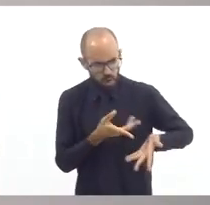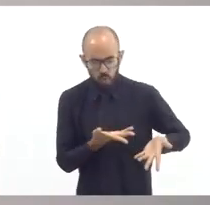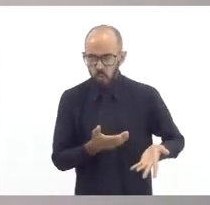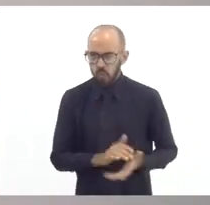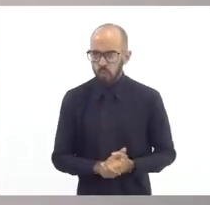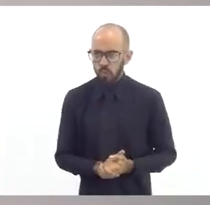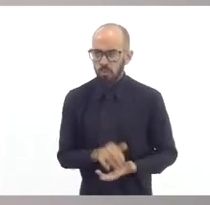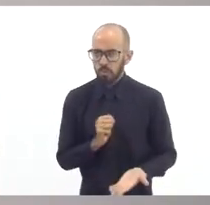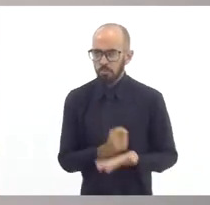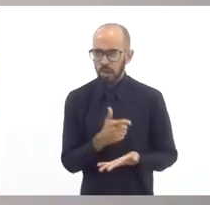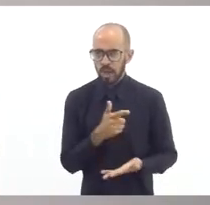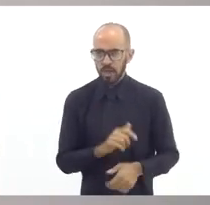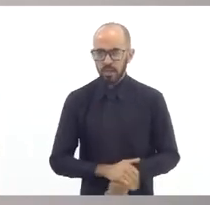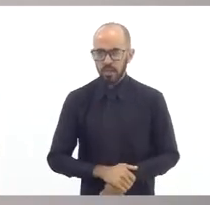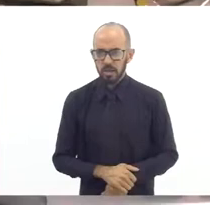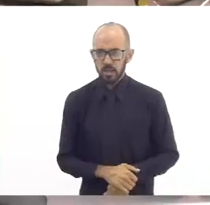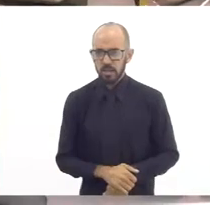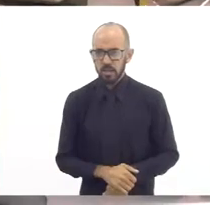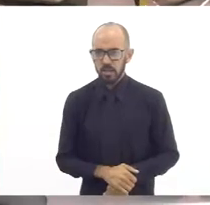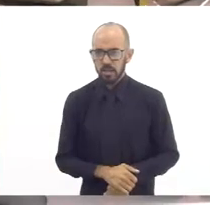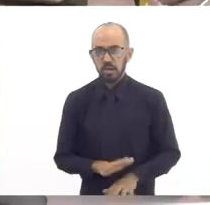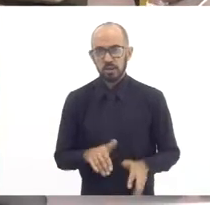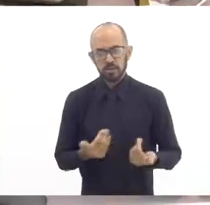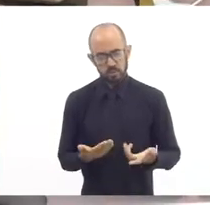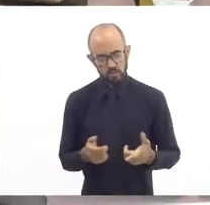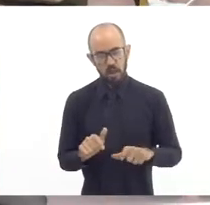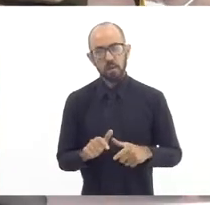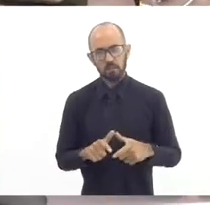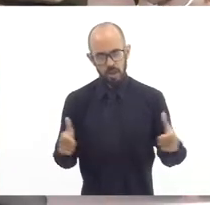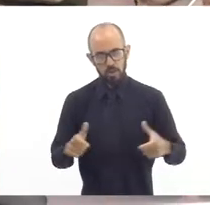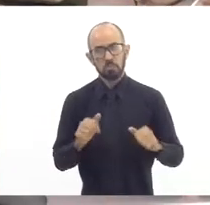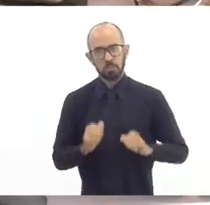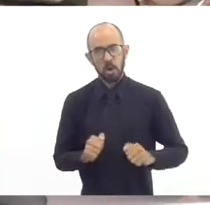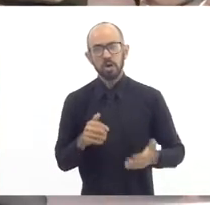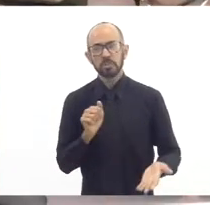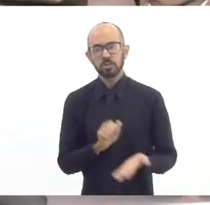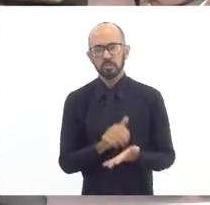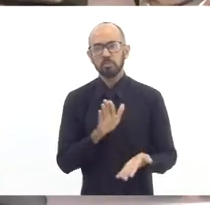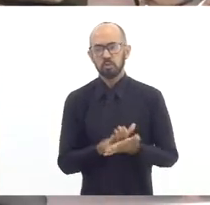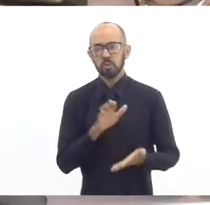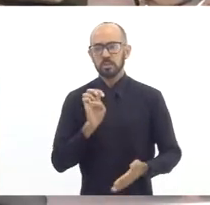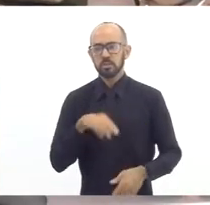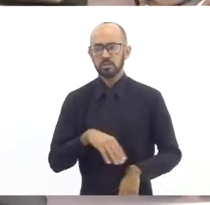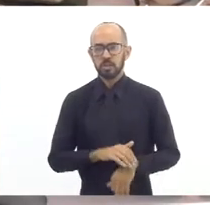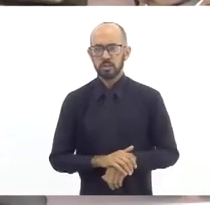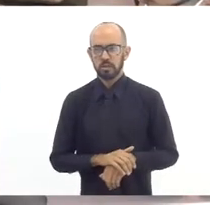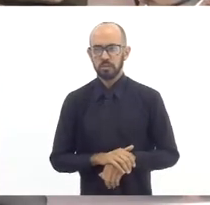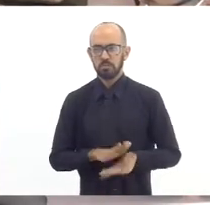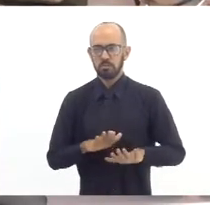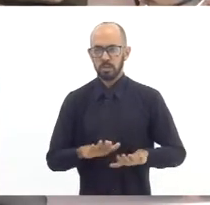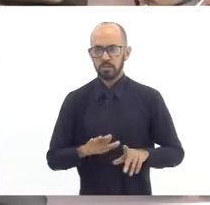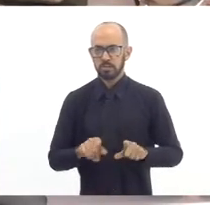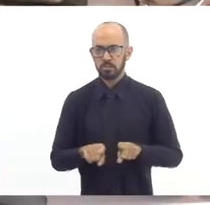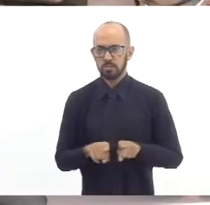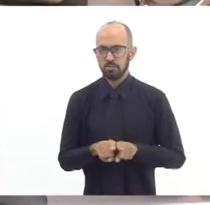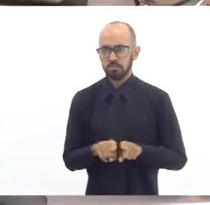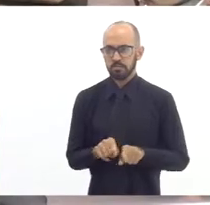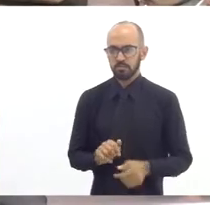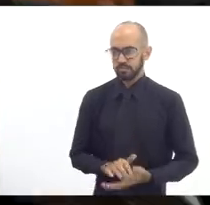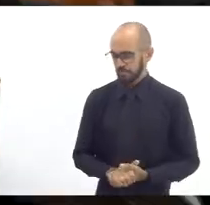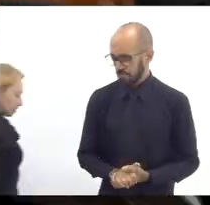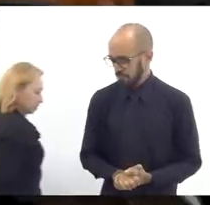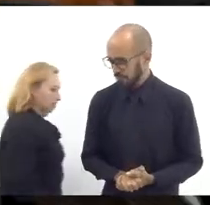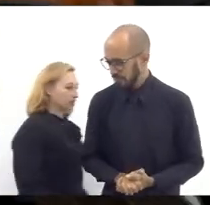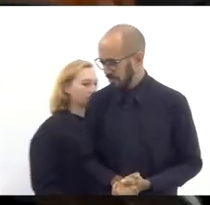contas dele? Acho que não tem, né? Muitos deles poderão gerar multa, deputados e deputada. E ainda temos a fase do